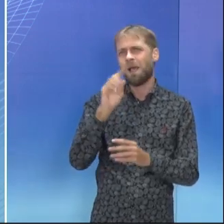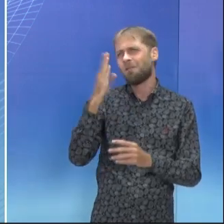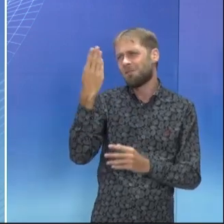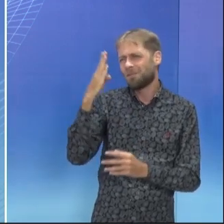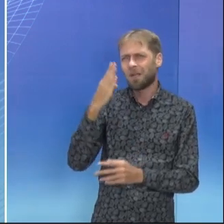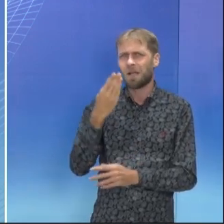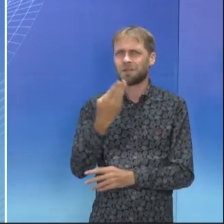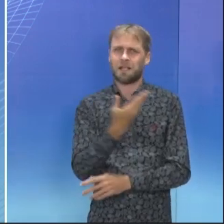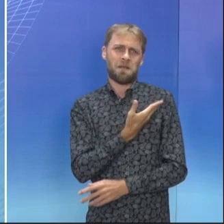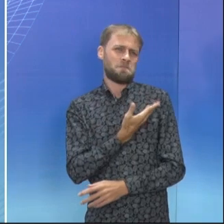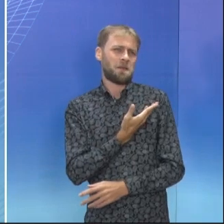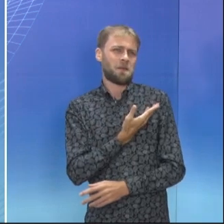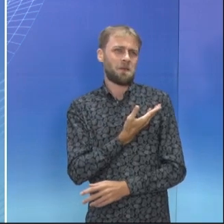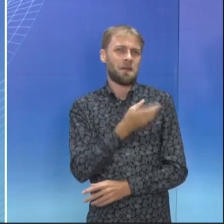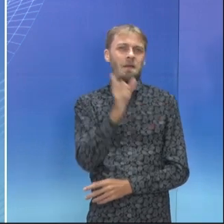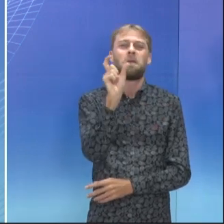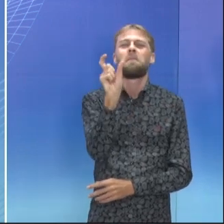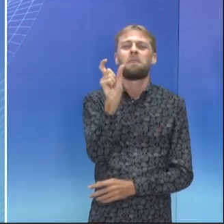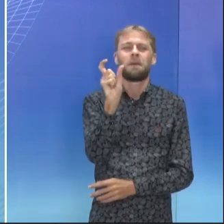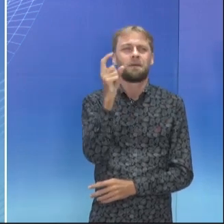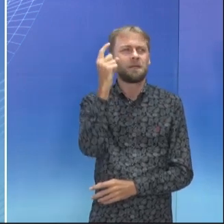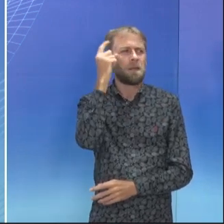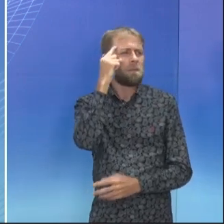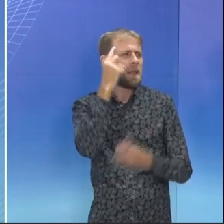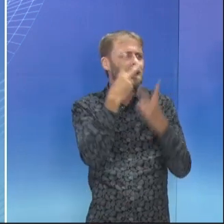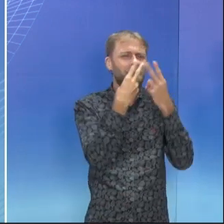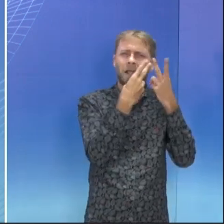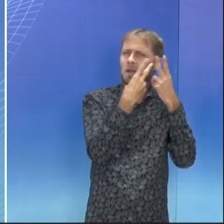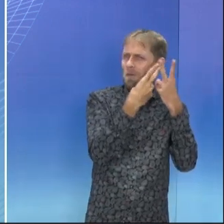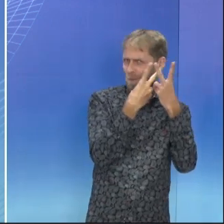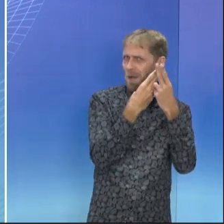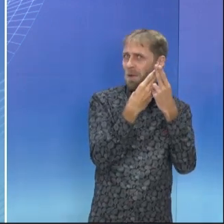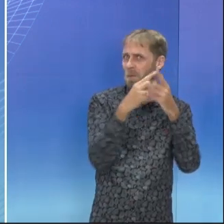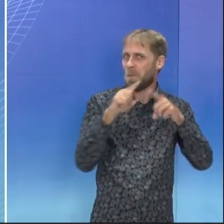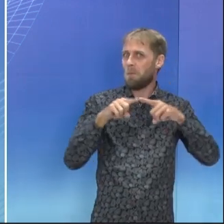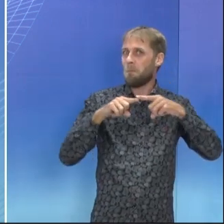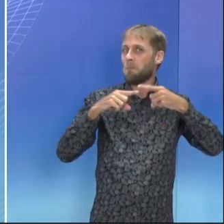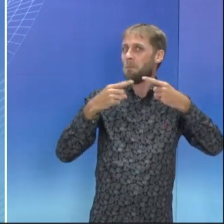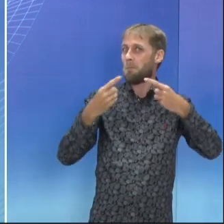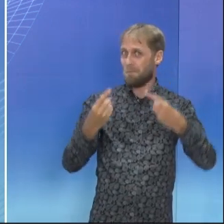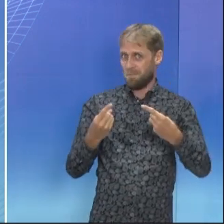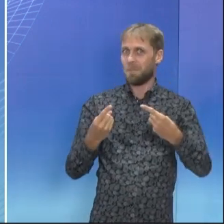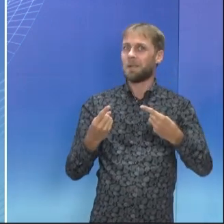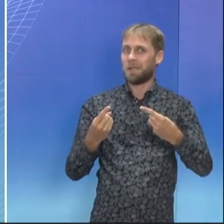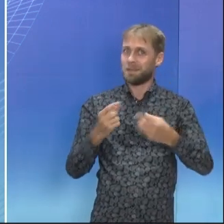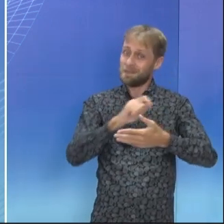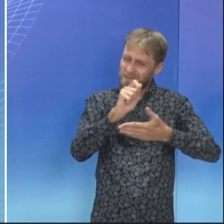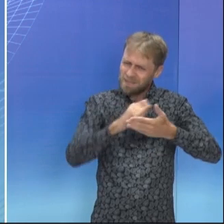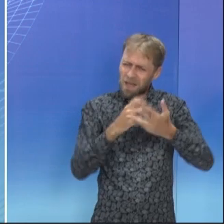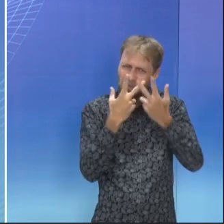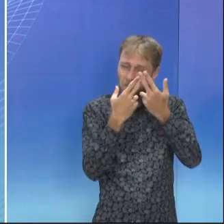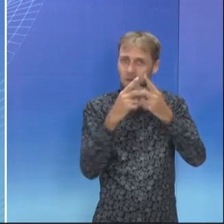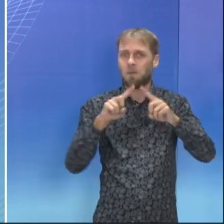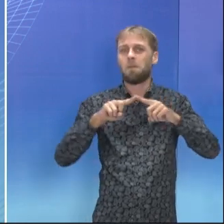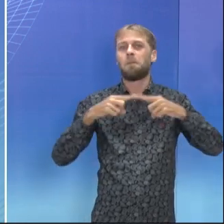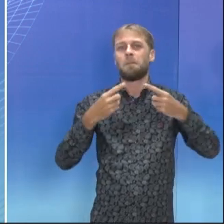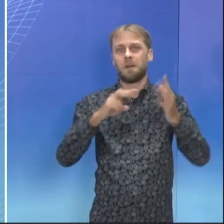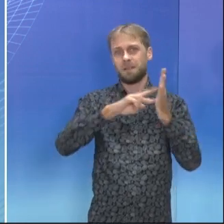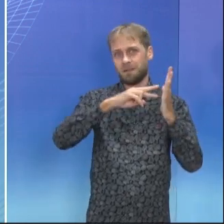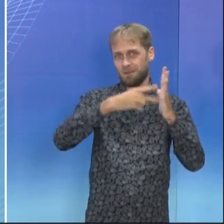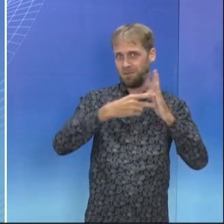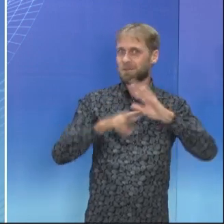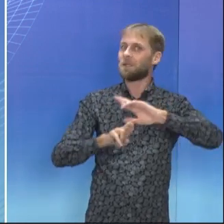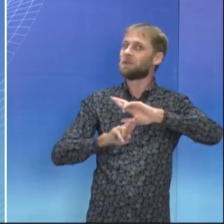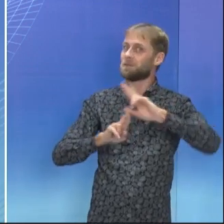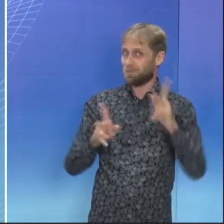são aquelas palavras que a gente pensa que é igual, é parecidíssima, é parecida, escrita igual, mas com significado